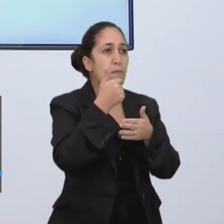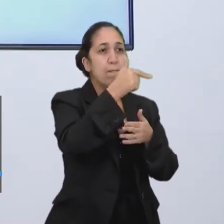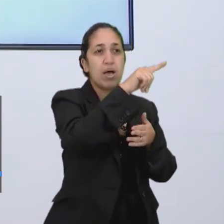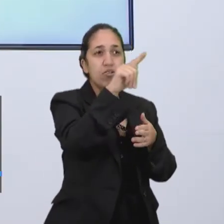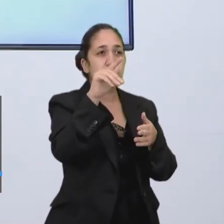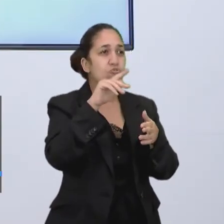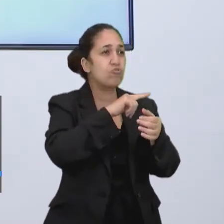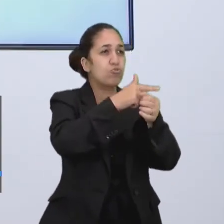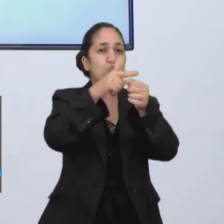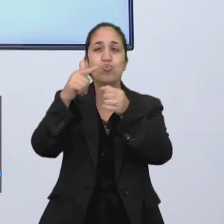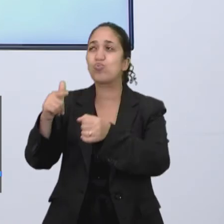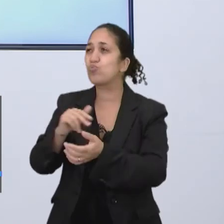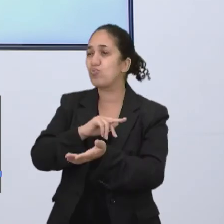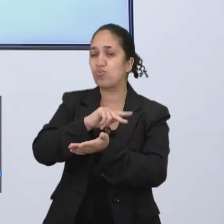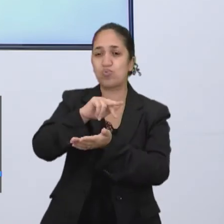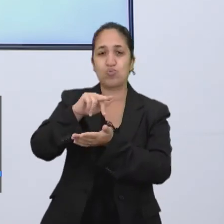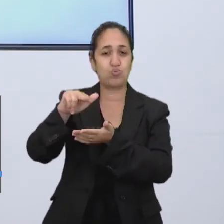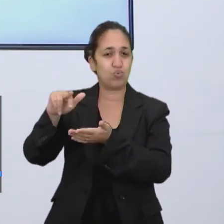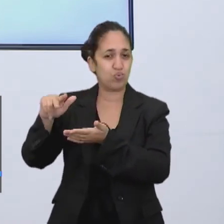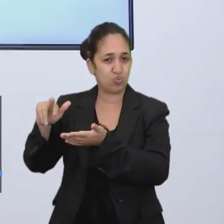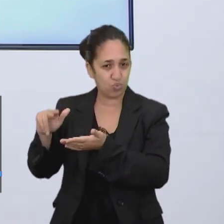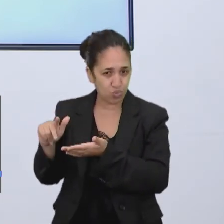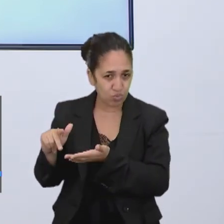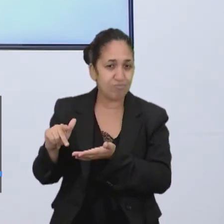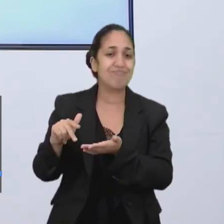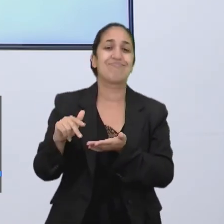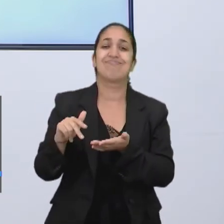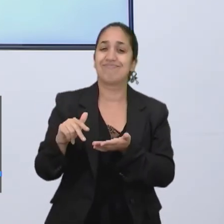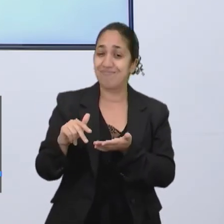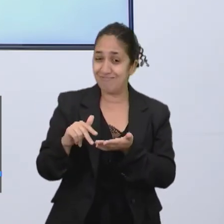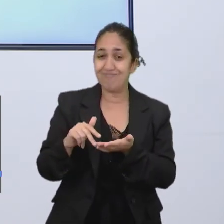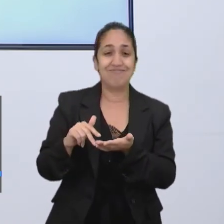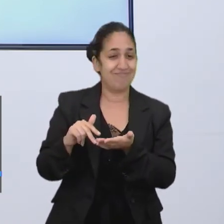José dos Campos, de Mococa, enfim.